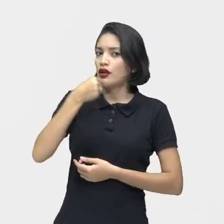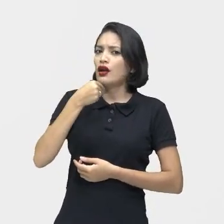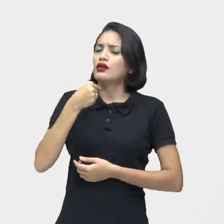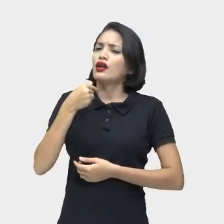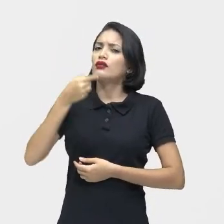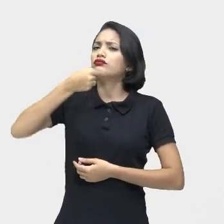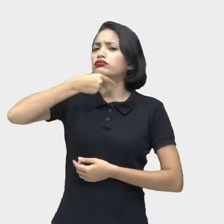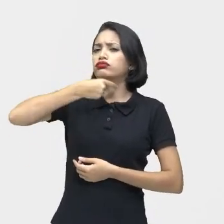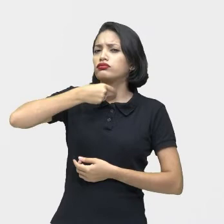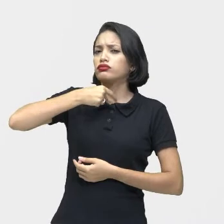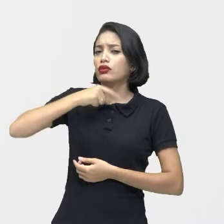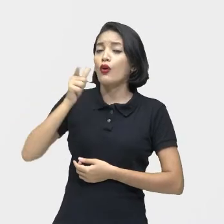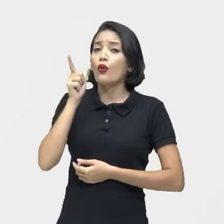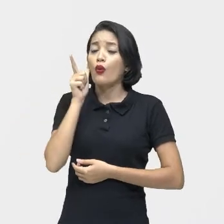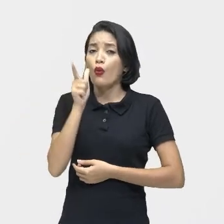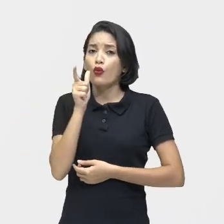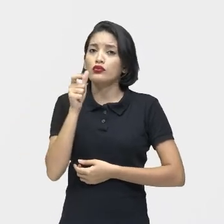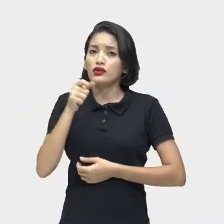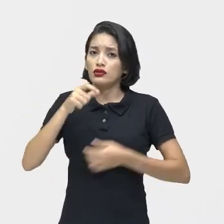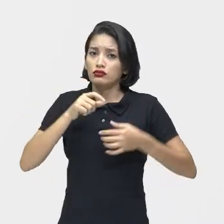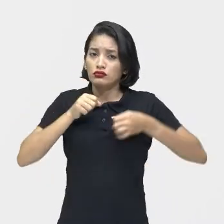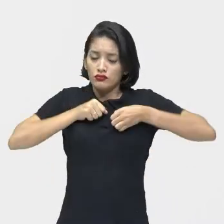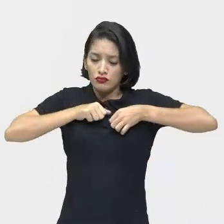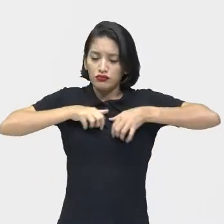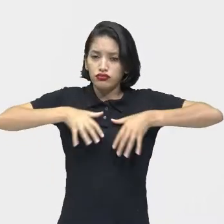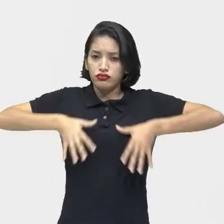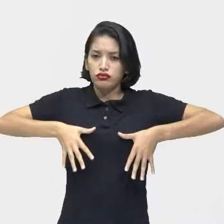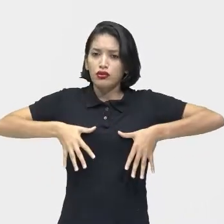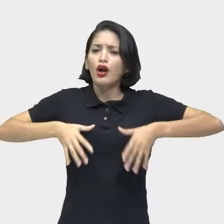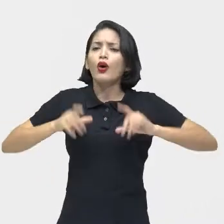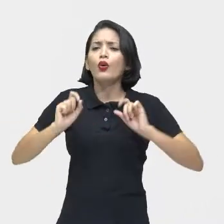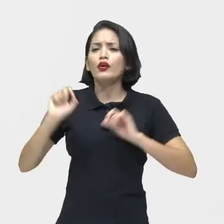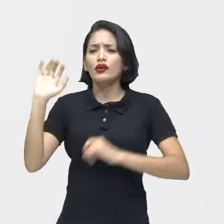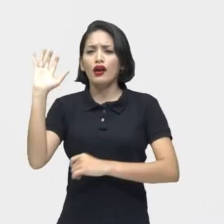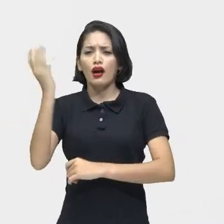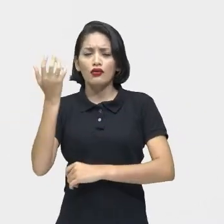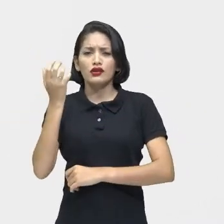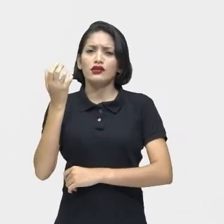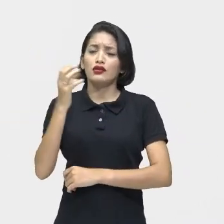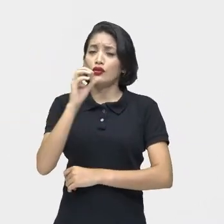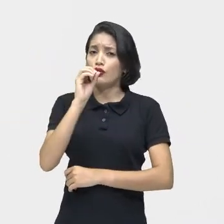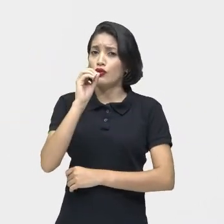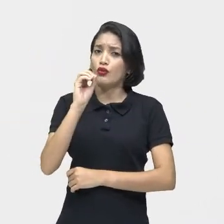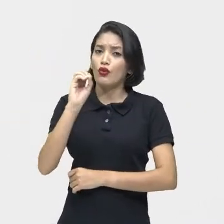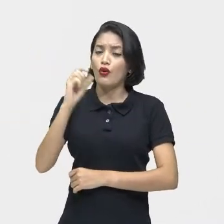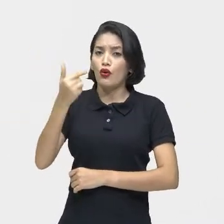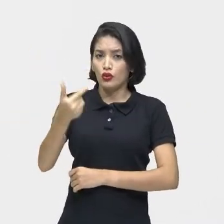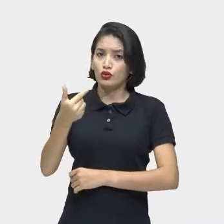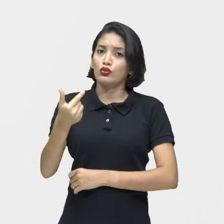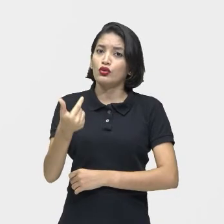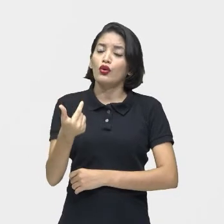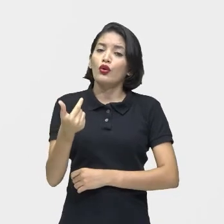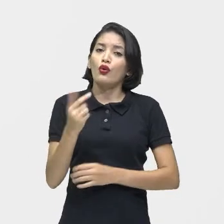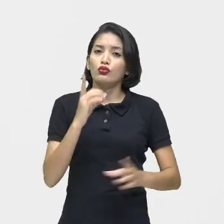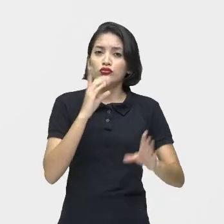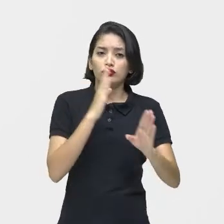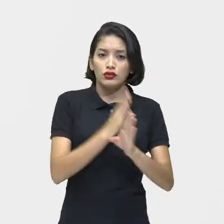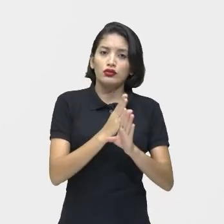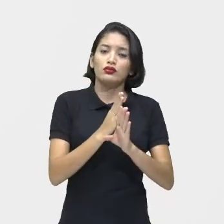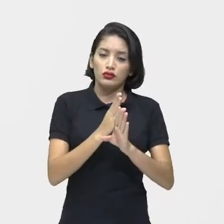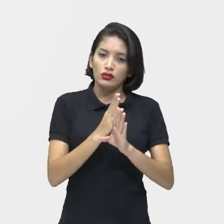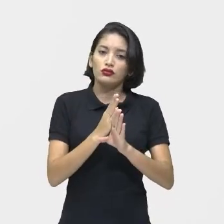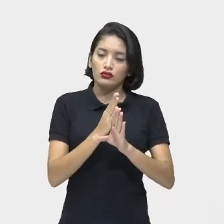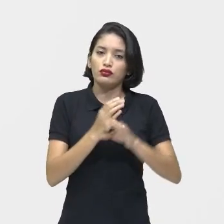um caminho até chegar nos alvéolos pulmonares. O que acontece com o gás oxigênio quando chega aos alvéolos?